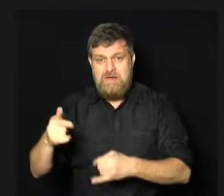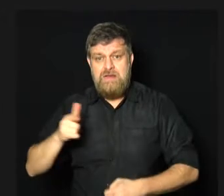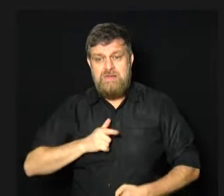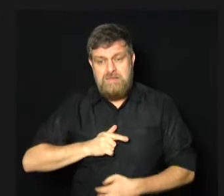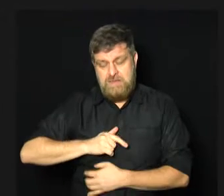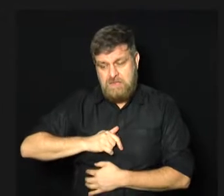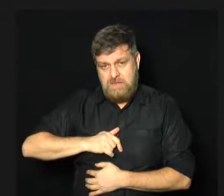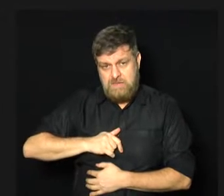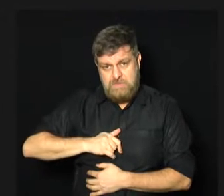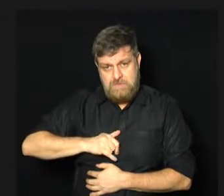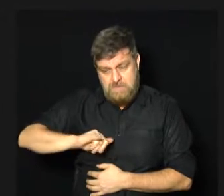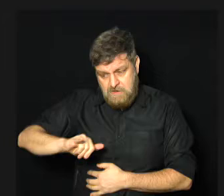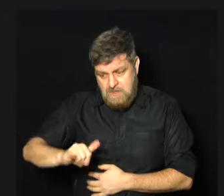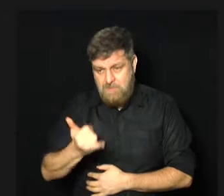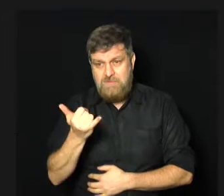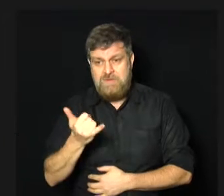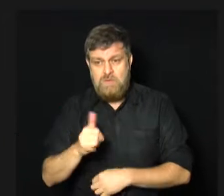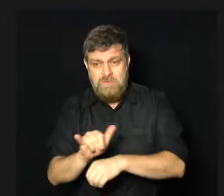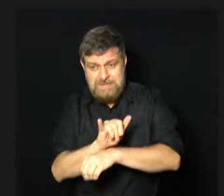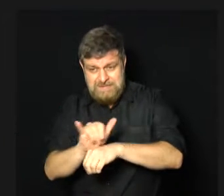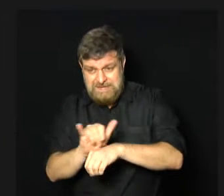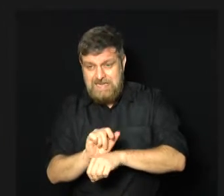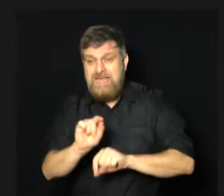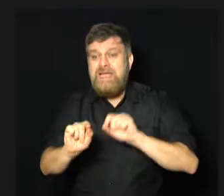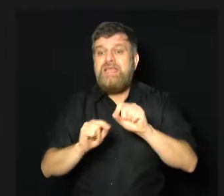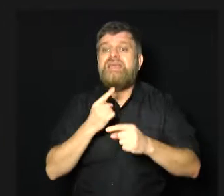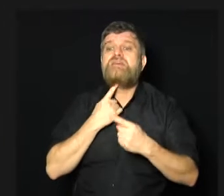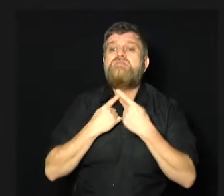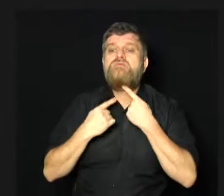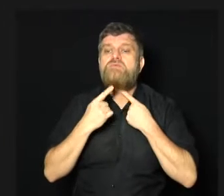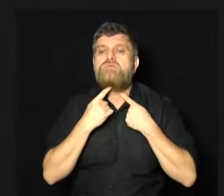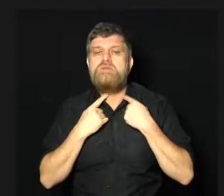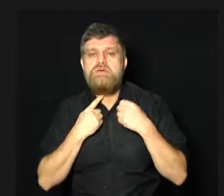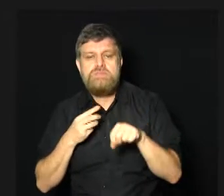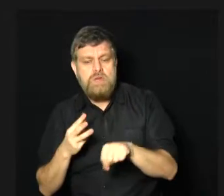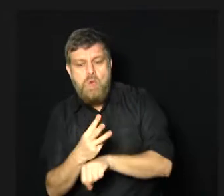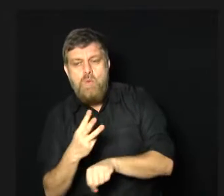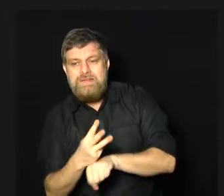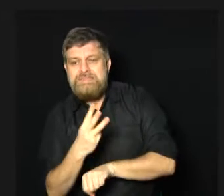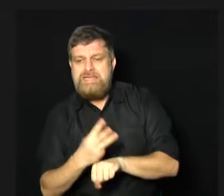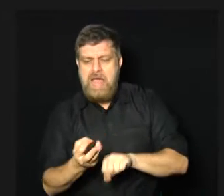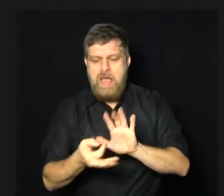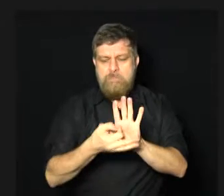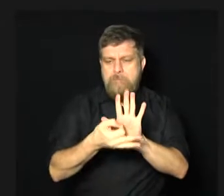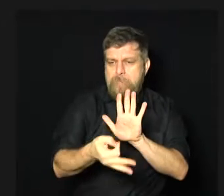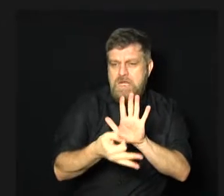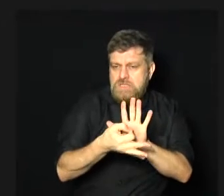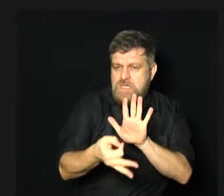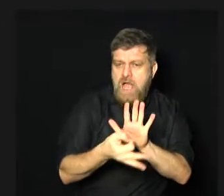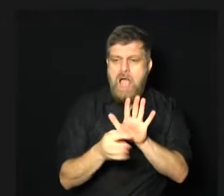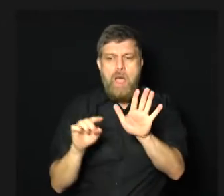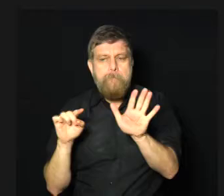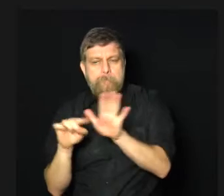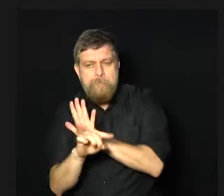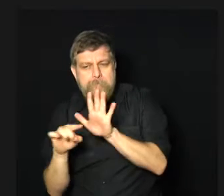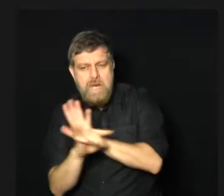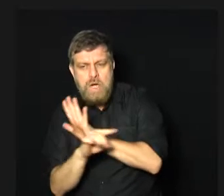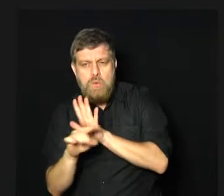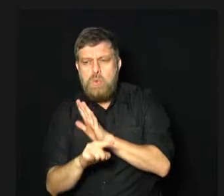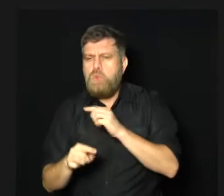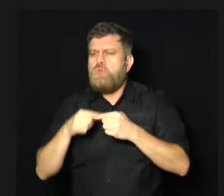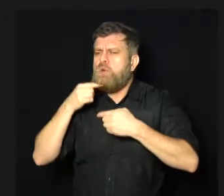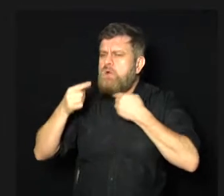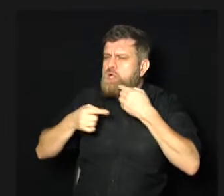alguns recursos. Então, quem quiser participar do debate, mandar uma contribuição, mandar uma pergunta, um questionamento,